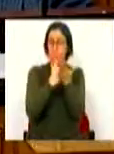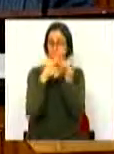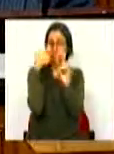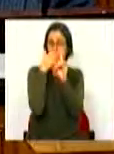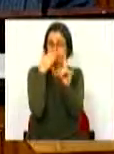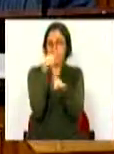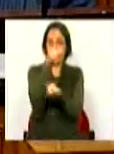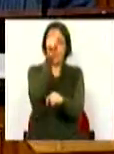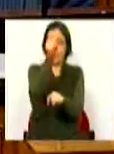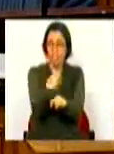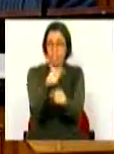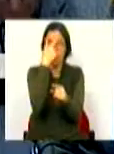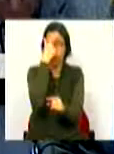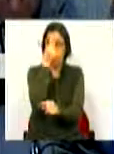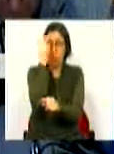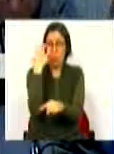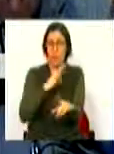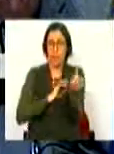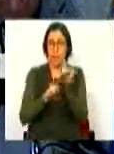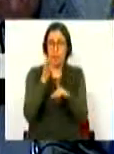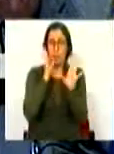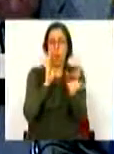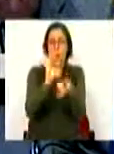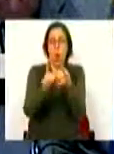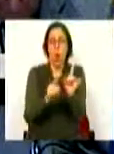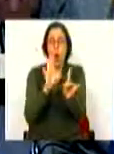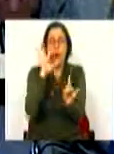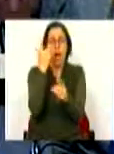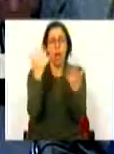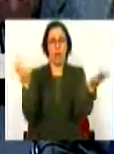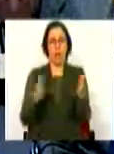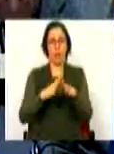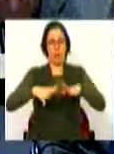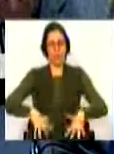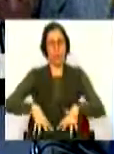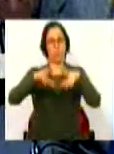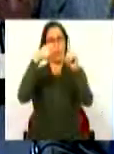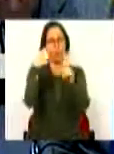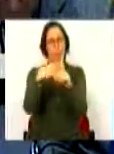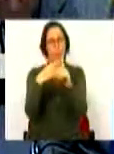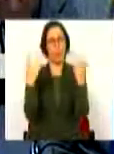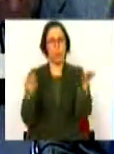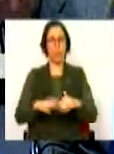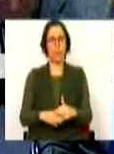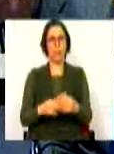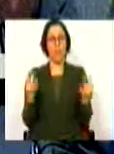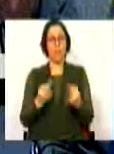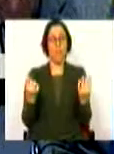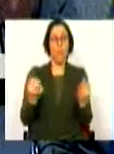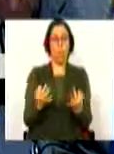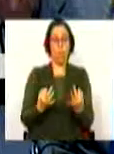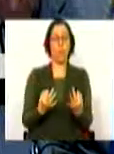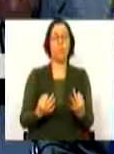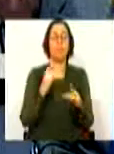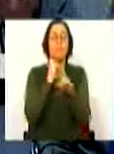Eu vou-lhe dar dados concretos para que o senhor deputado compreenda o que é que tem acontecido e a evolução positiva que tem existido